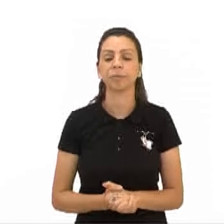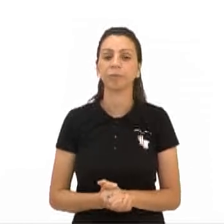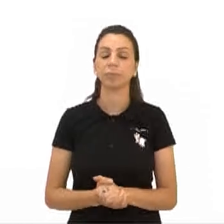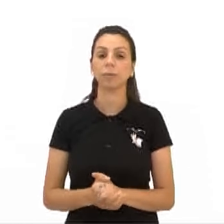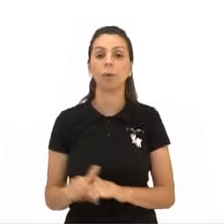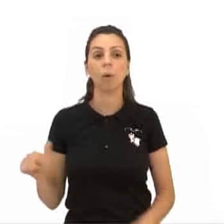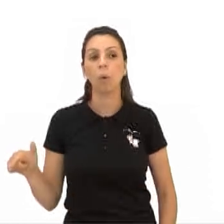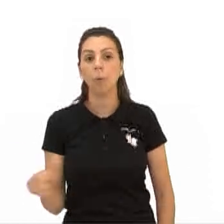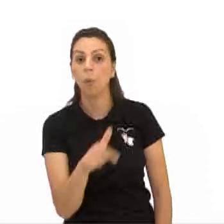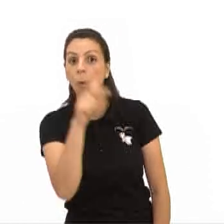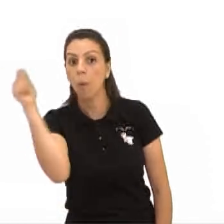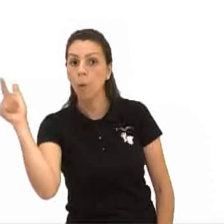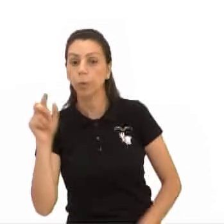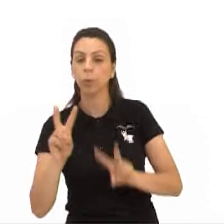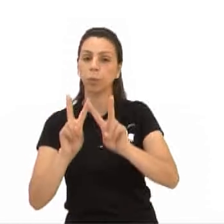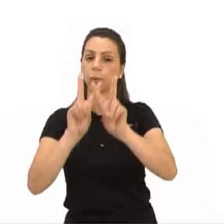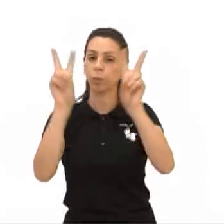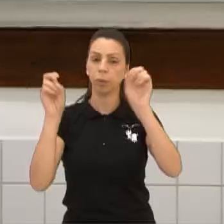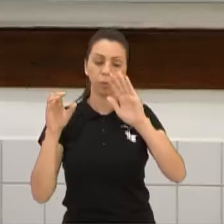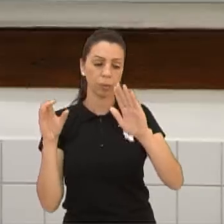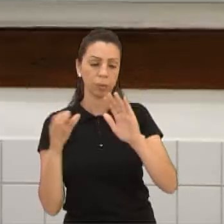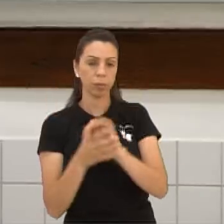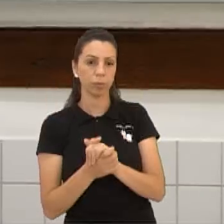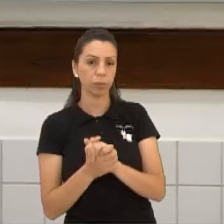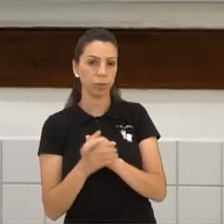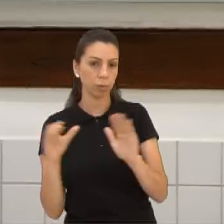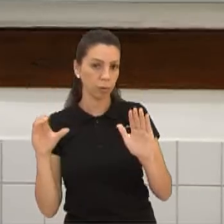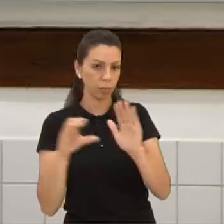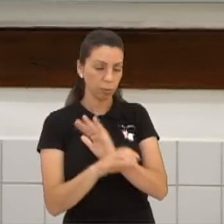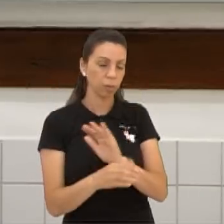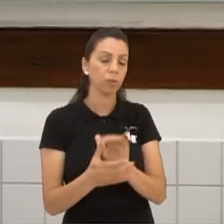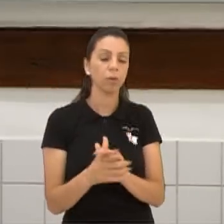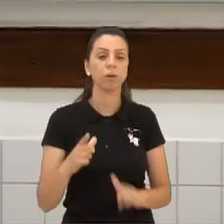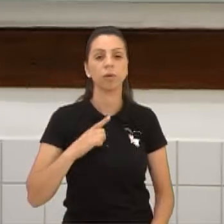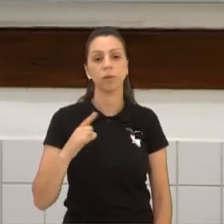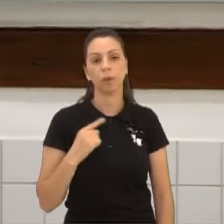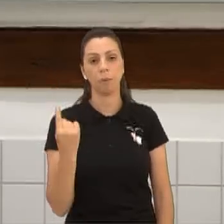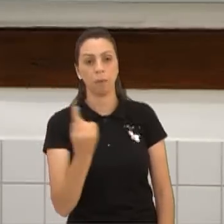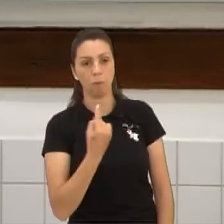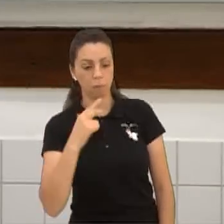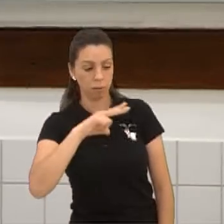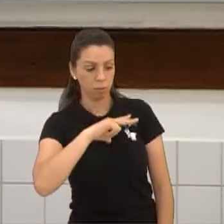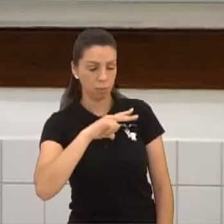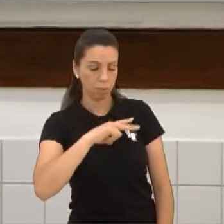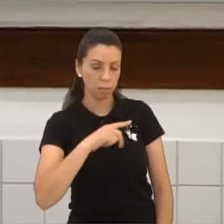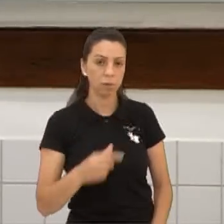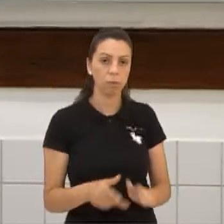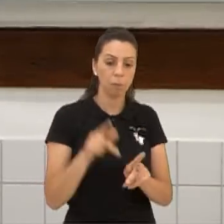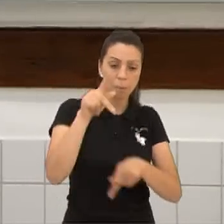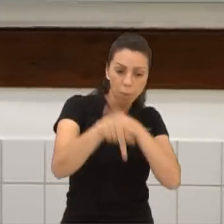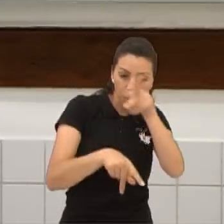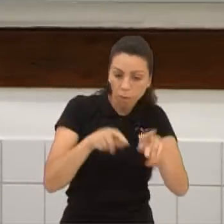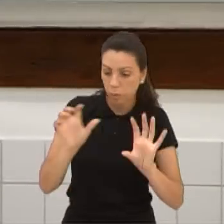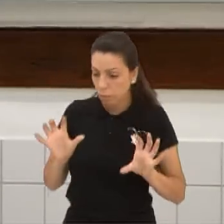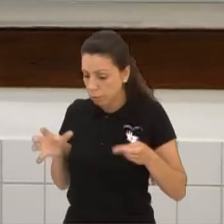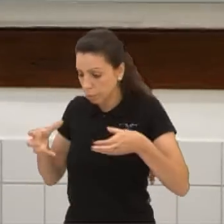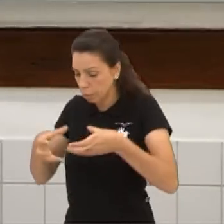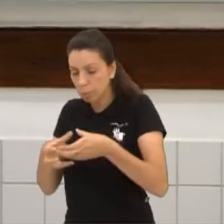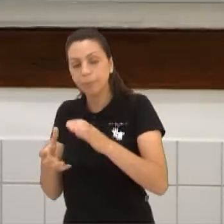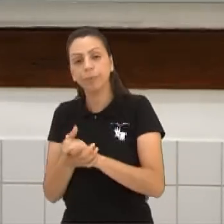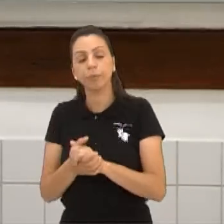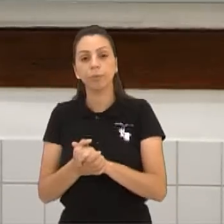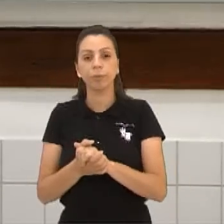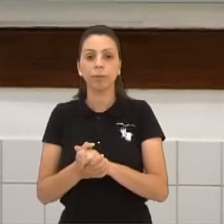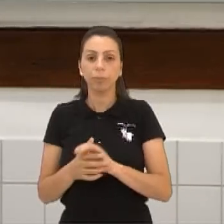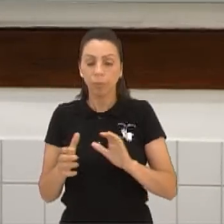outro termo muito importante. Já sabemos o que é organismo, o que é população, o que são comunidades, que elas se unem